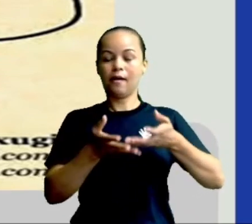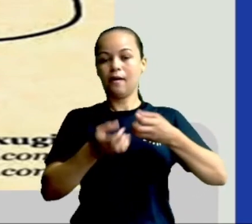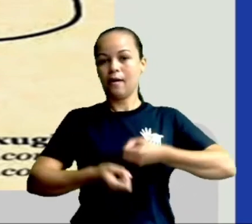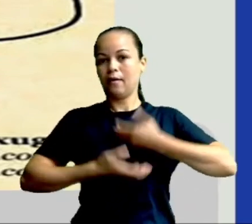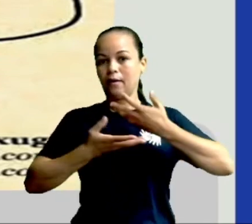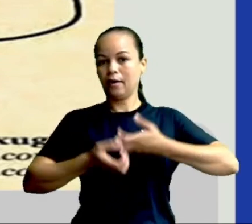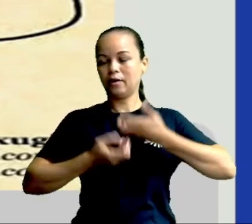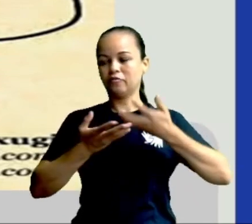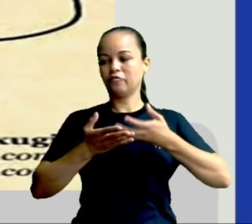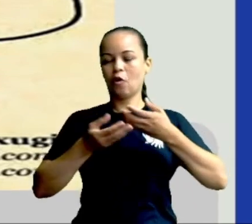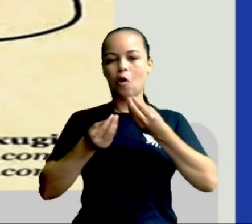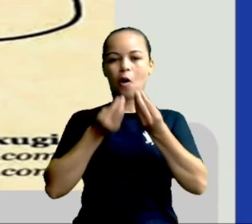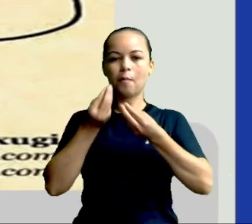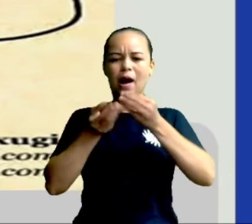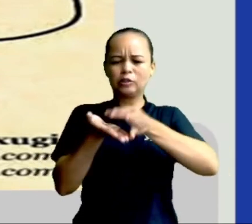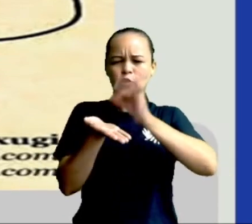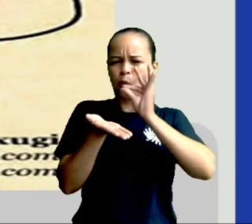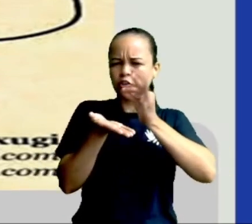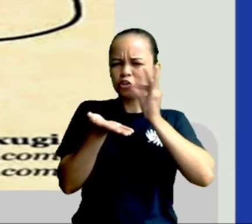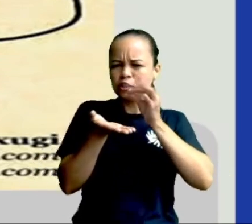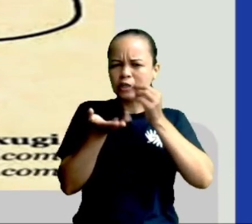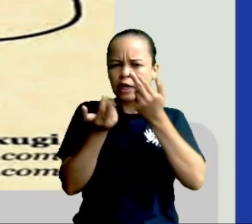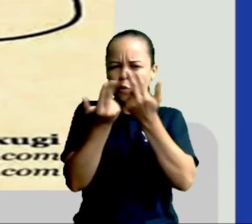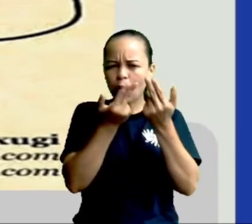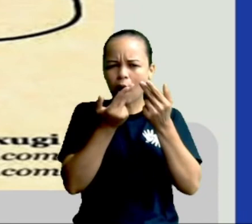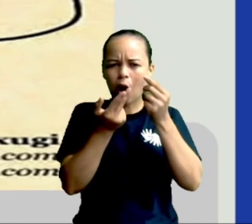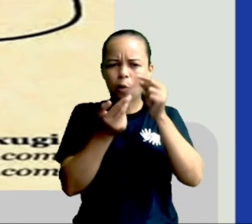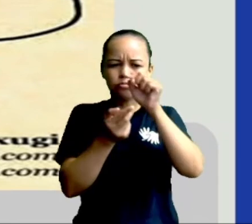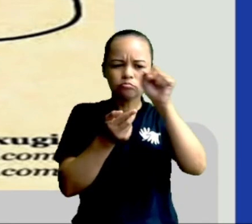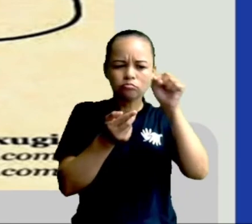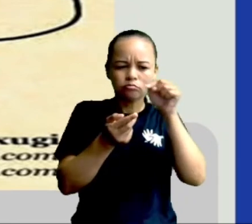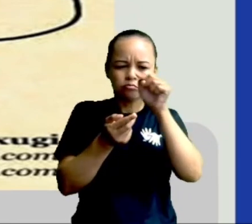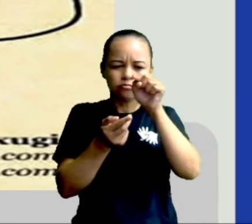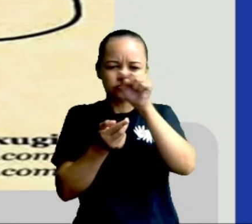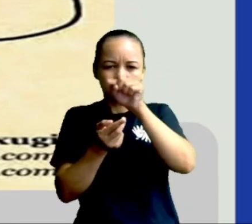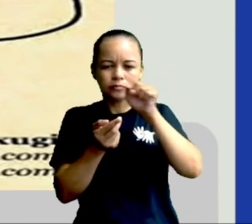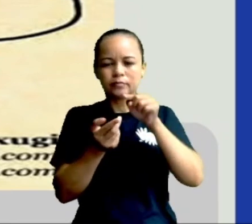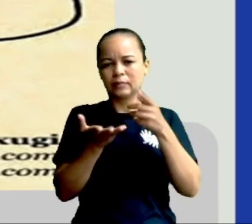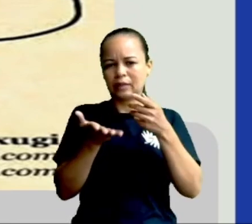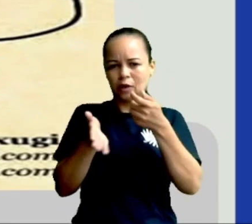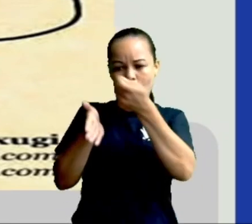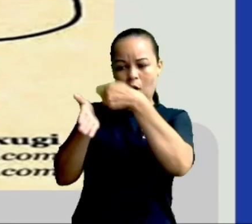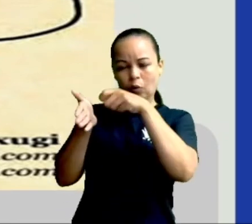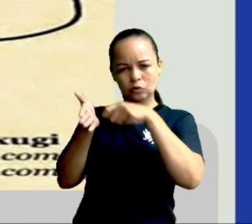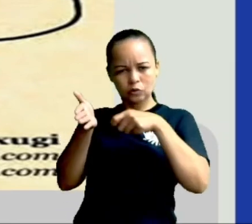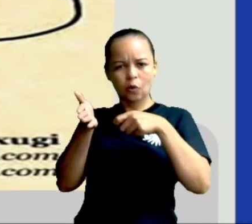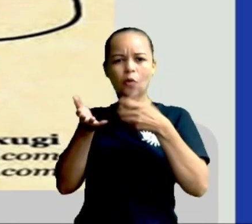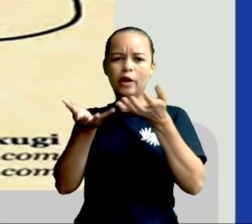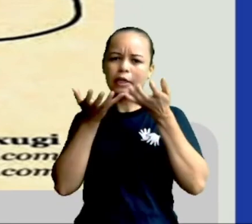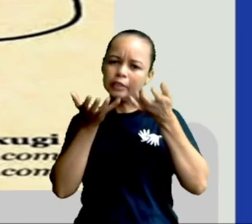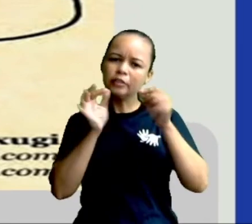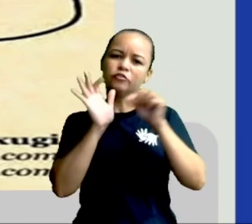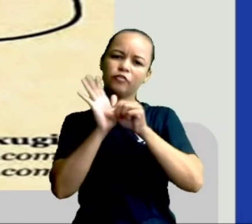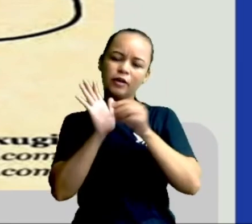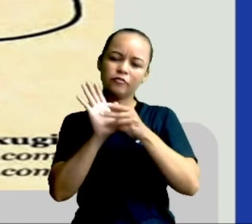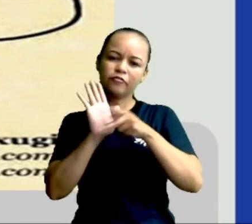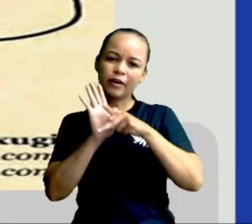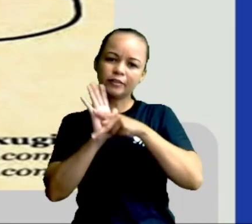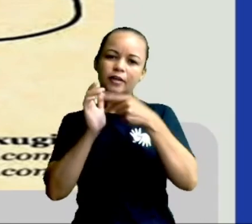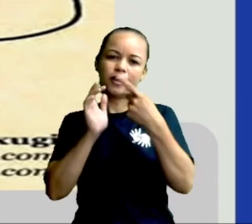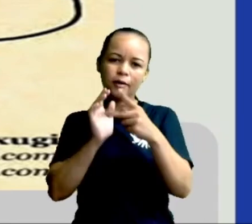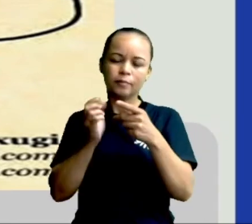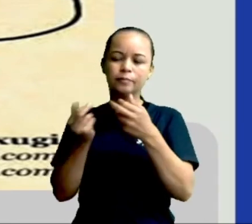xícara. Isso é do nada? Não, não é do nada, mas o autor ele fez de propósito, com o objetivo de quê?